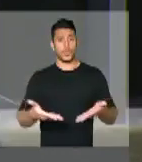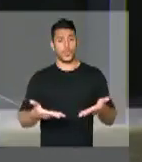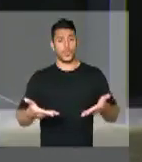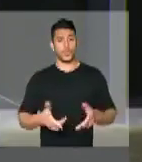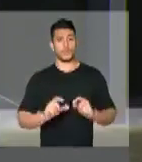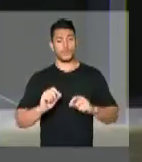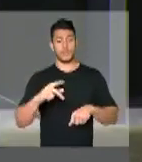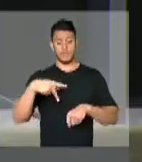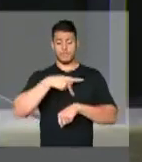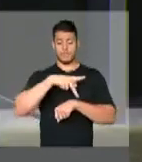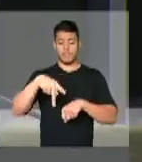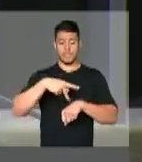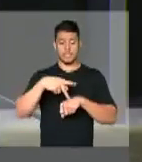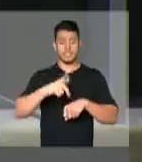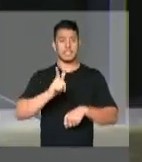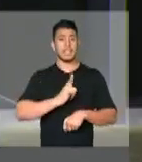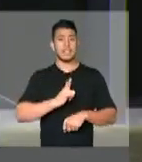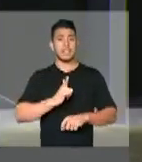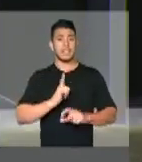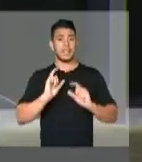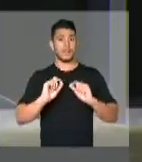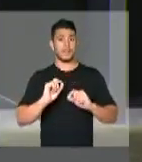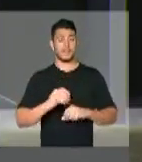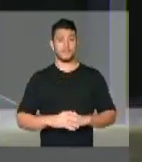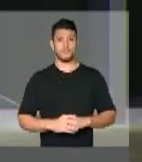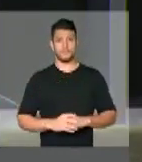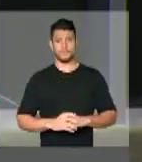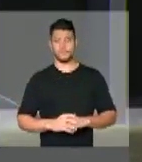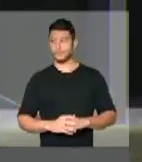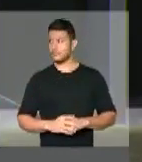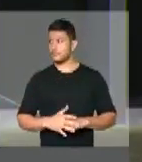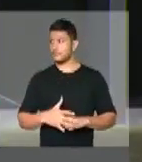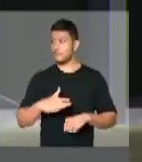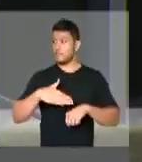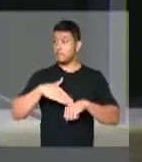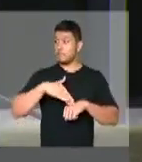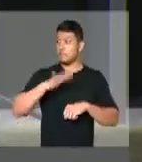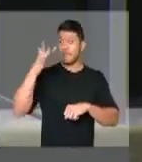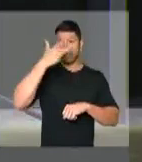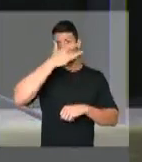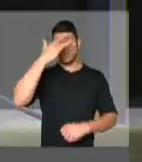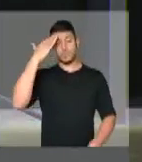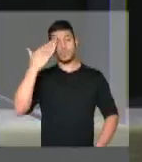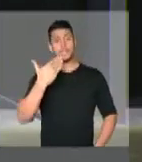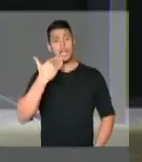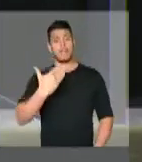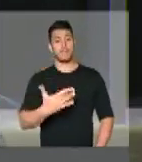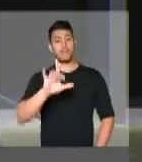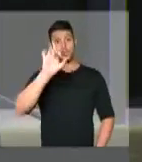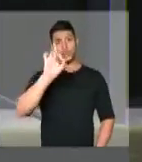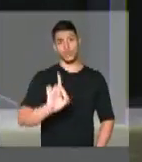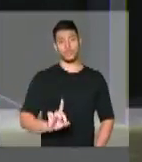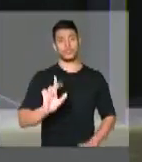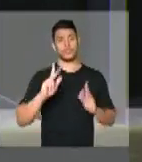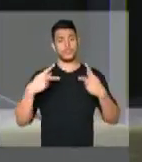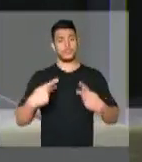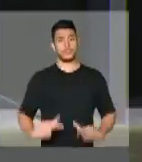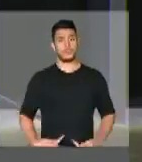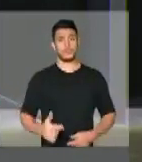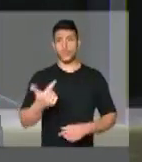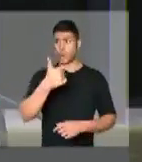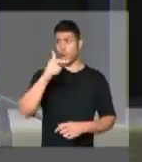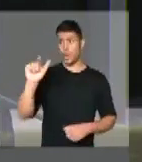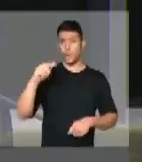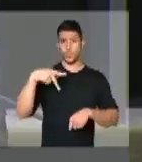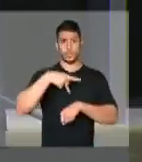o país que mais tem, deputada Érica Cocai, defensores de direitos humanos assassinados no mundo inteiro. Nenhum país